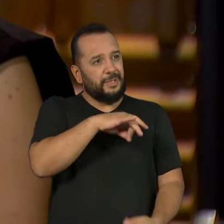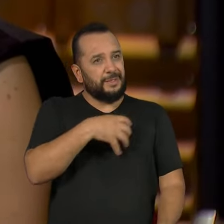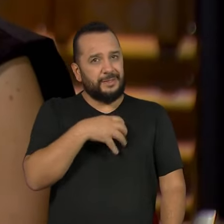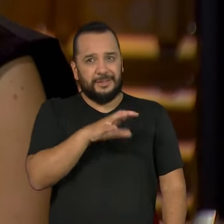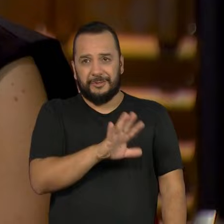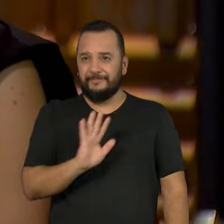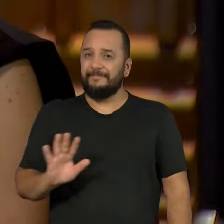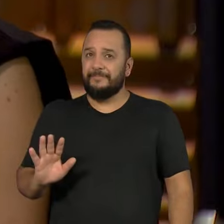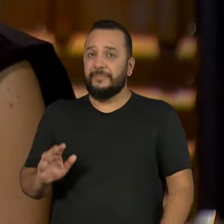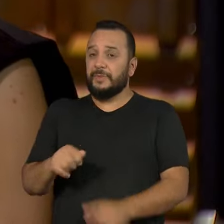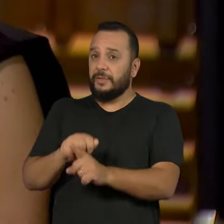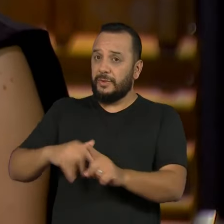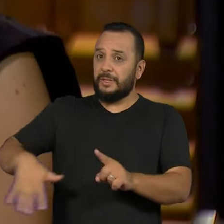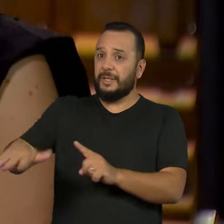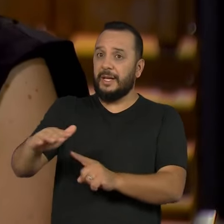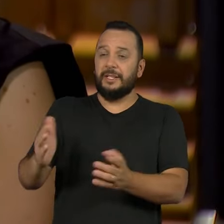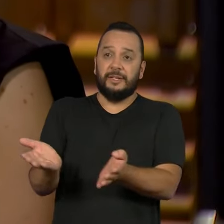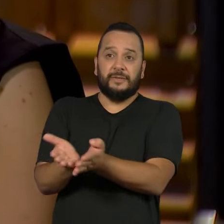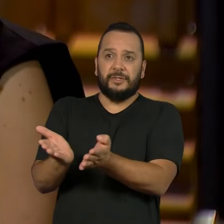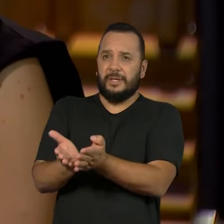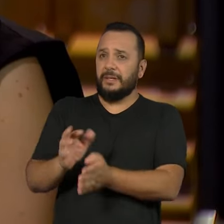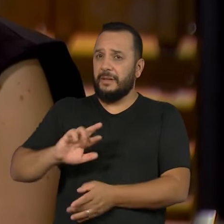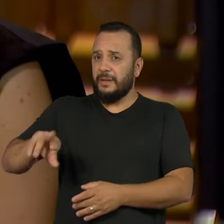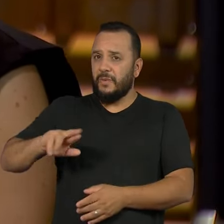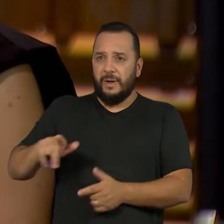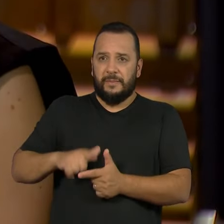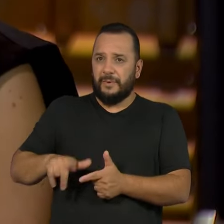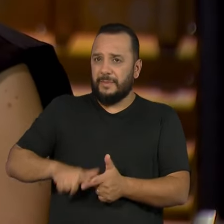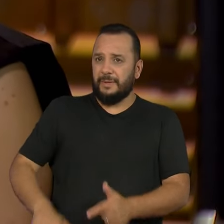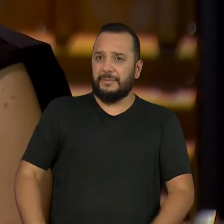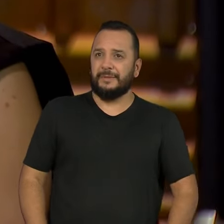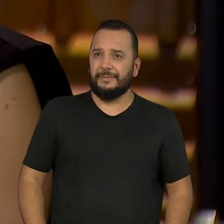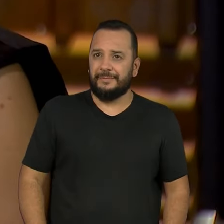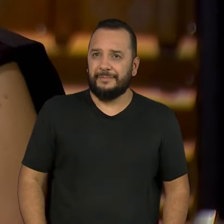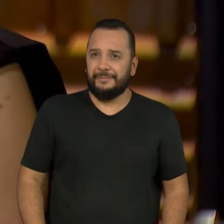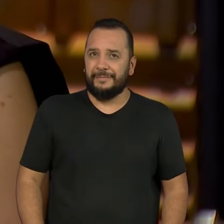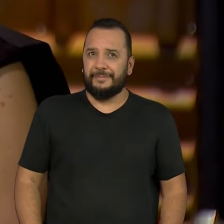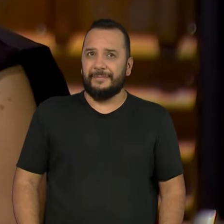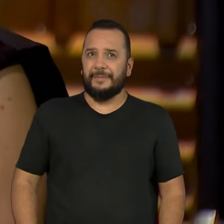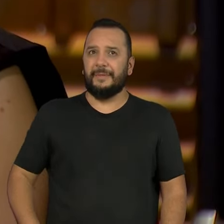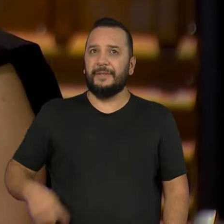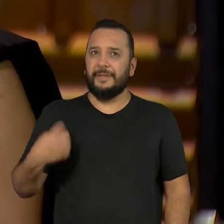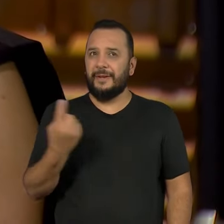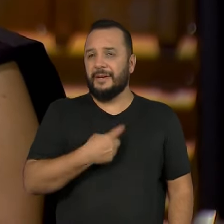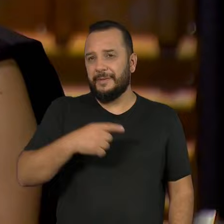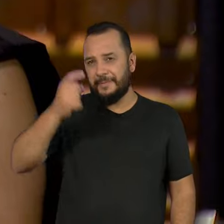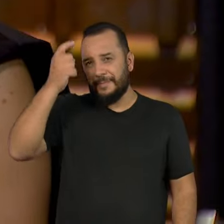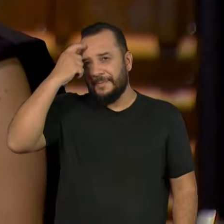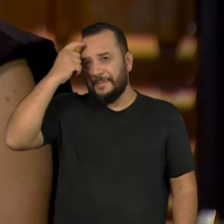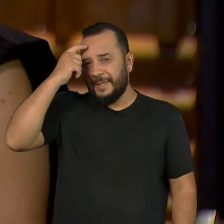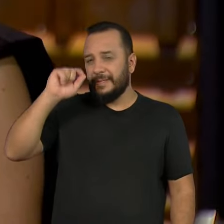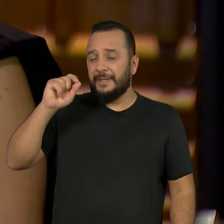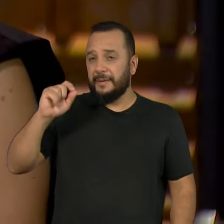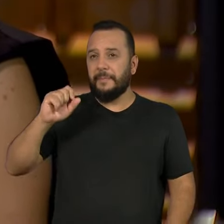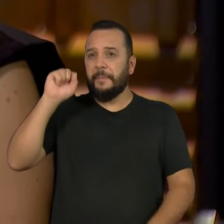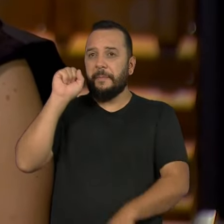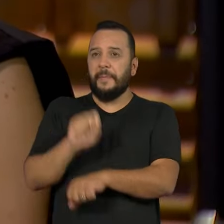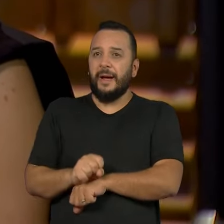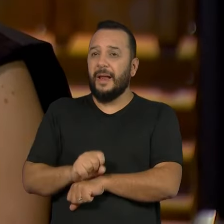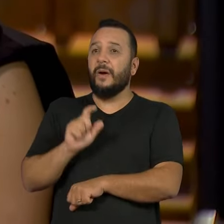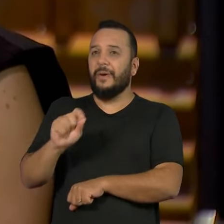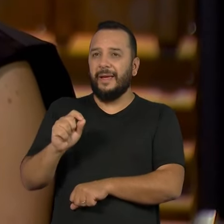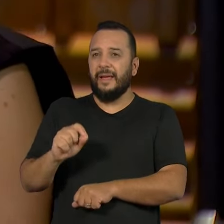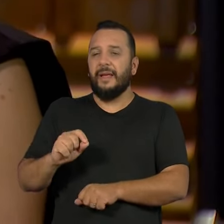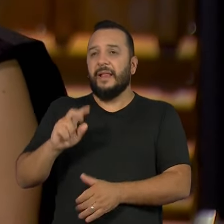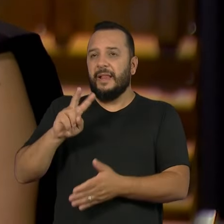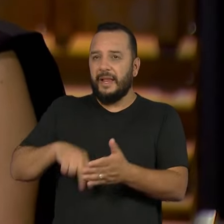evangélica não é um problema sim a gente precisa parar de ler e olhar dessa dessa forma